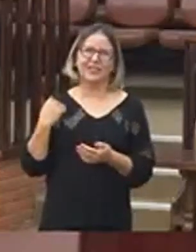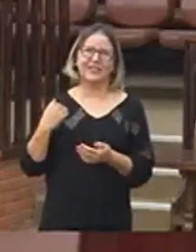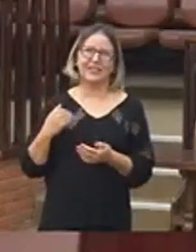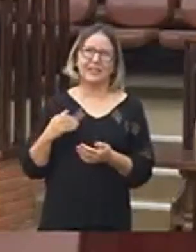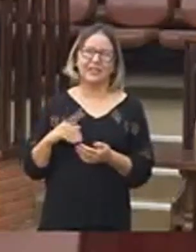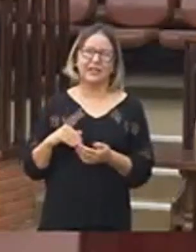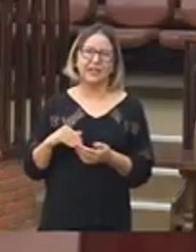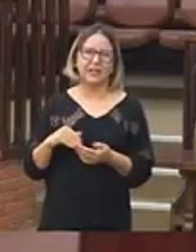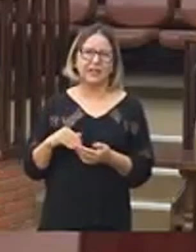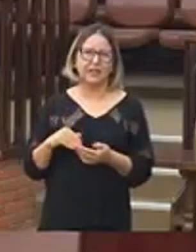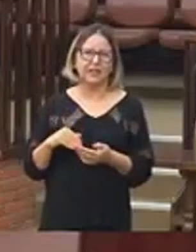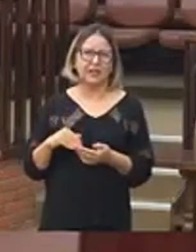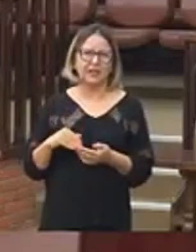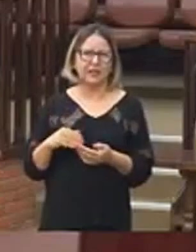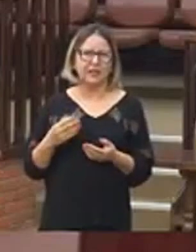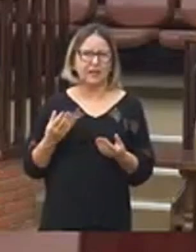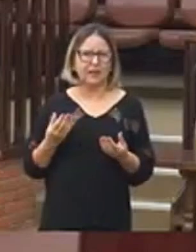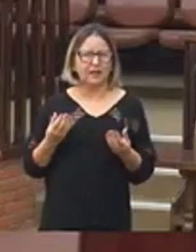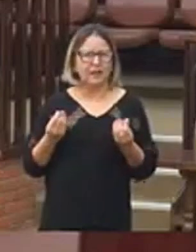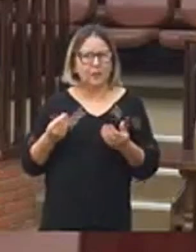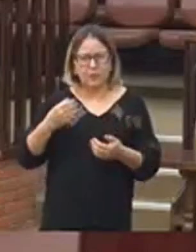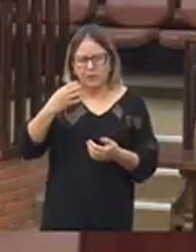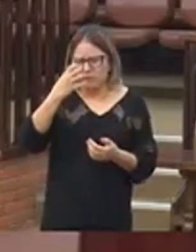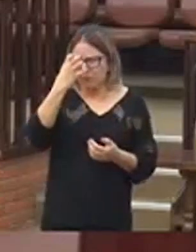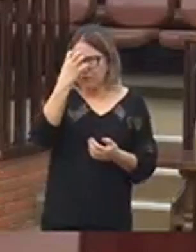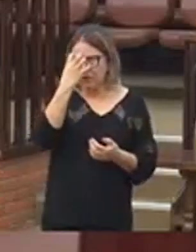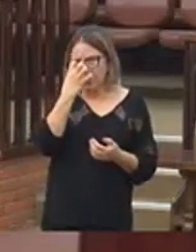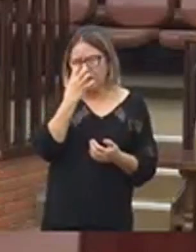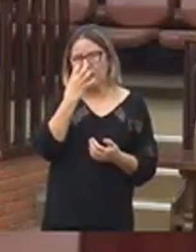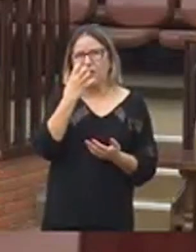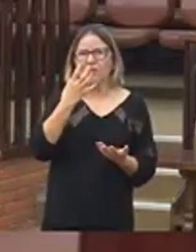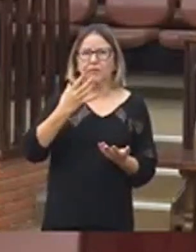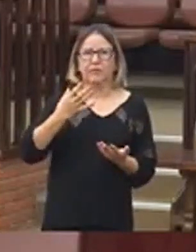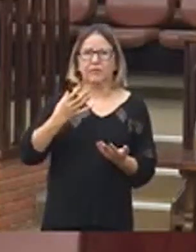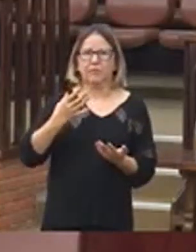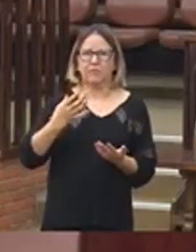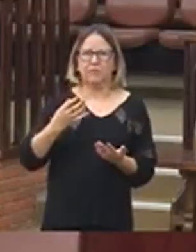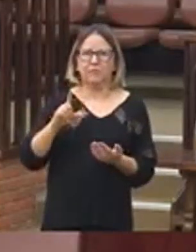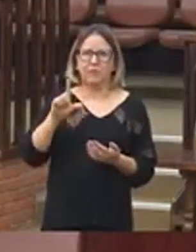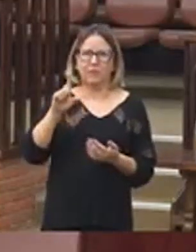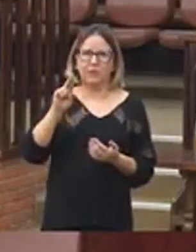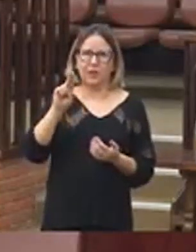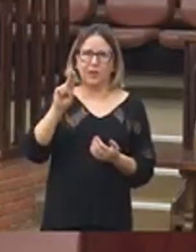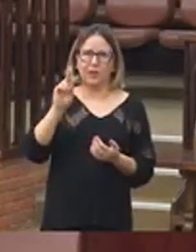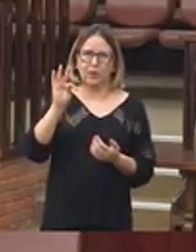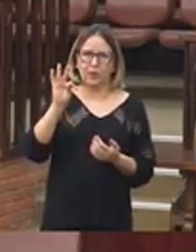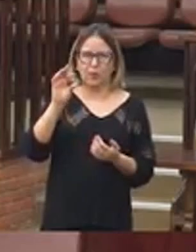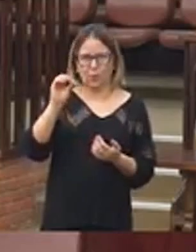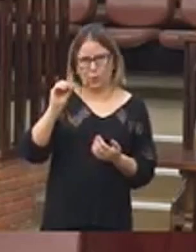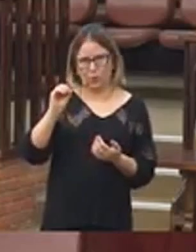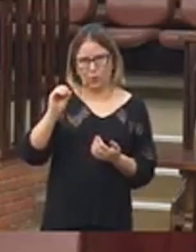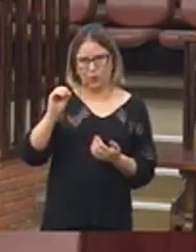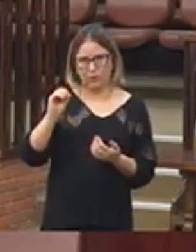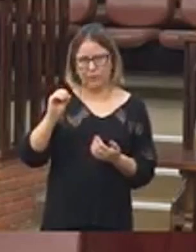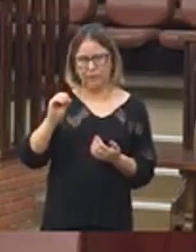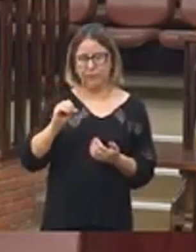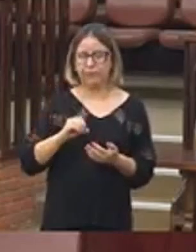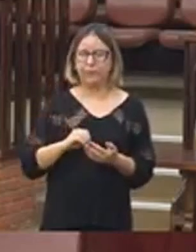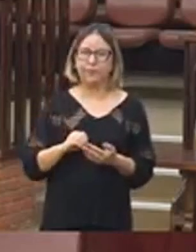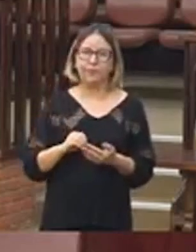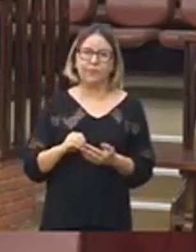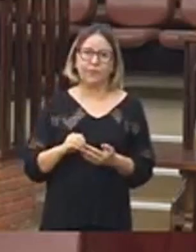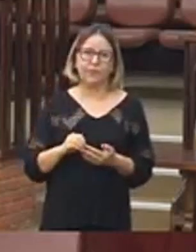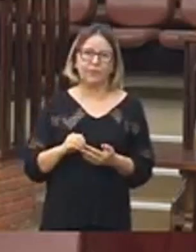morte era um negócio muito sério. Um luto, ele em certas